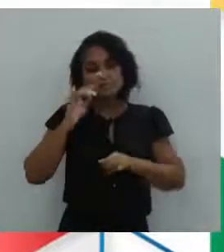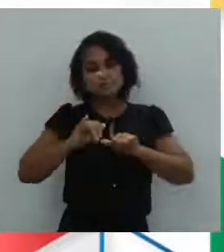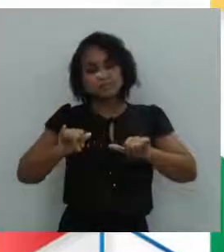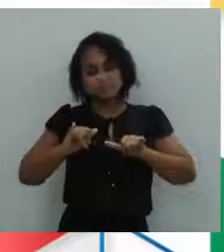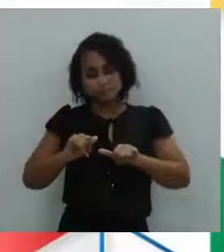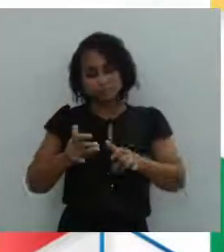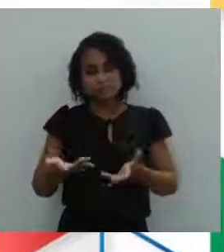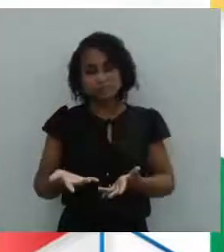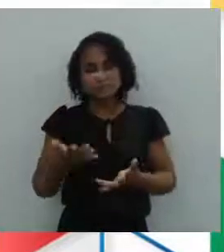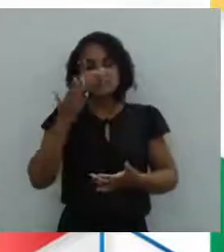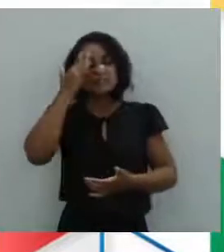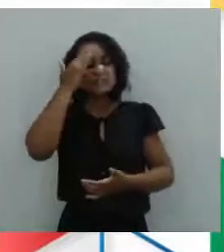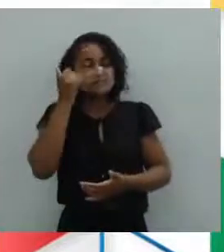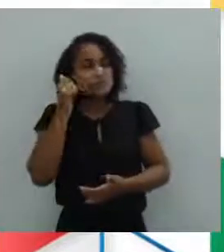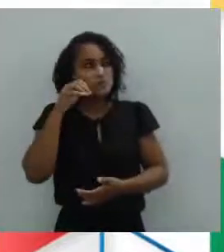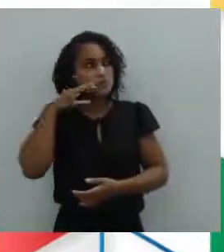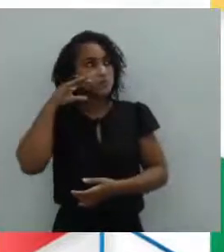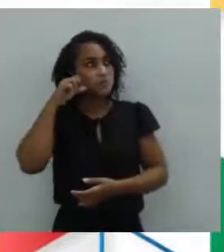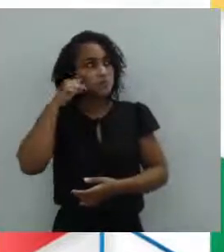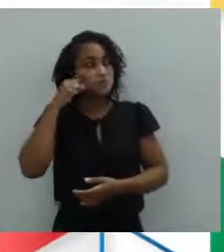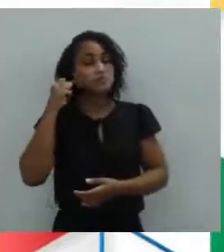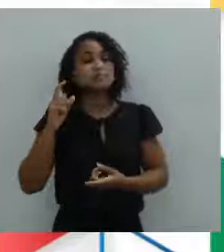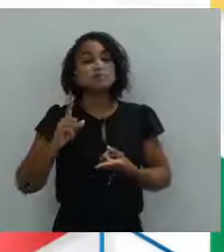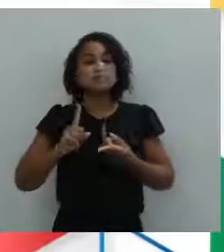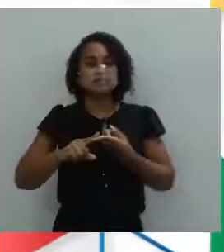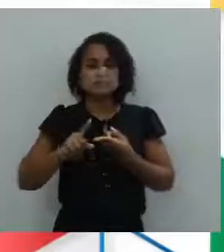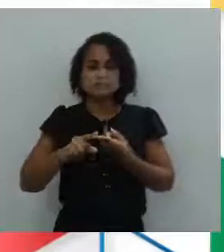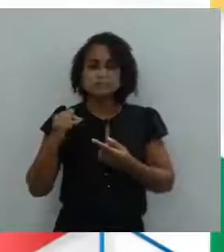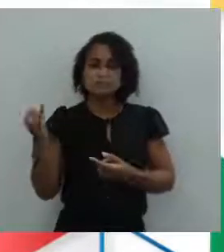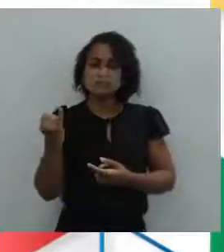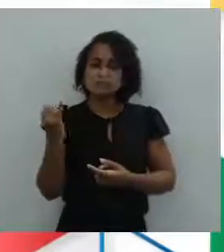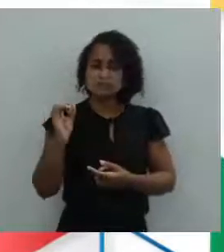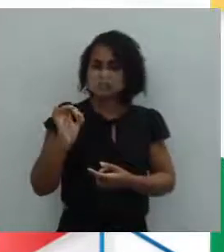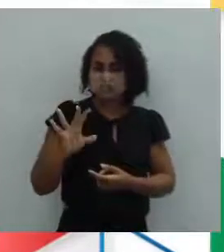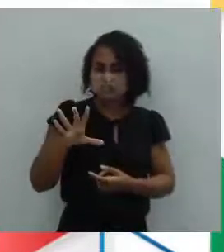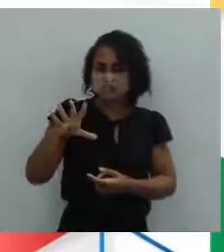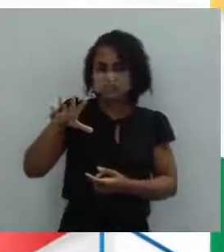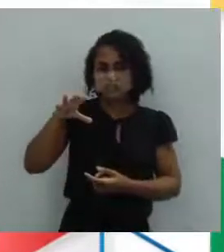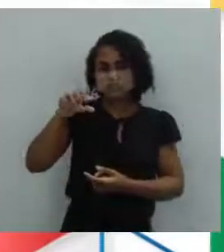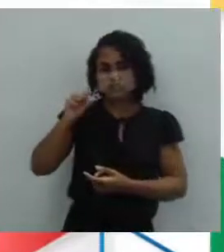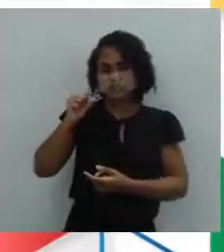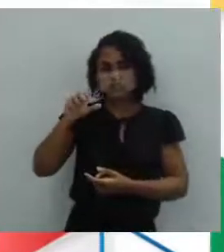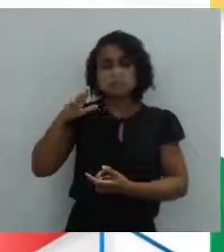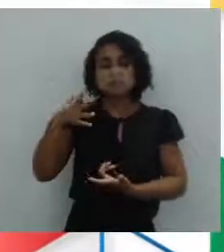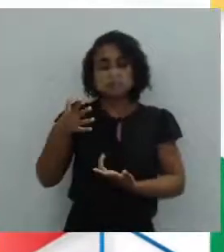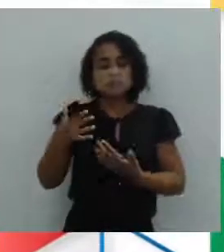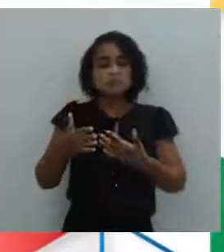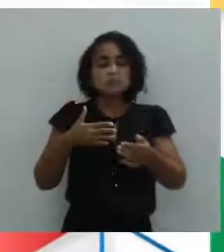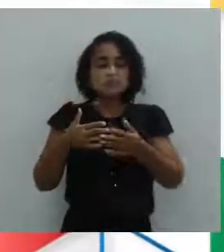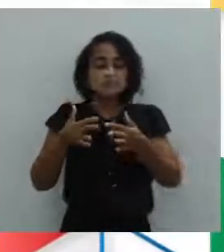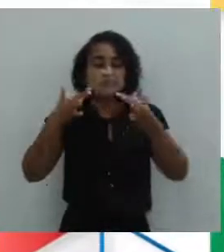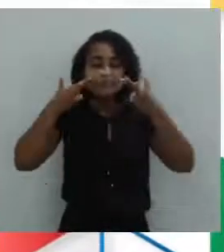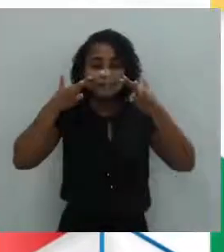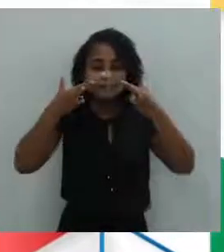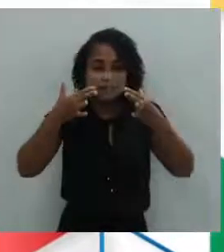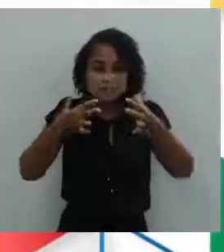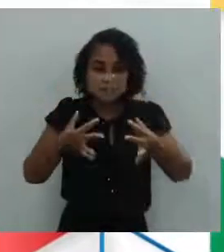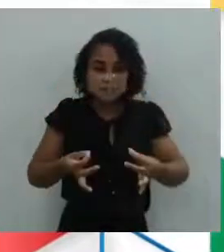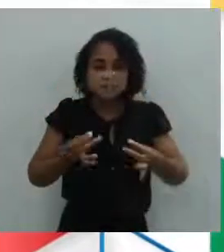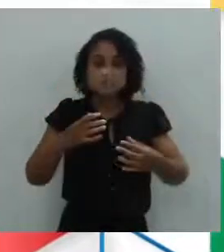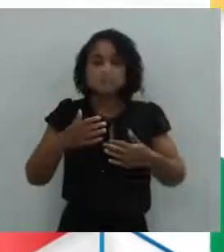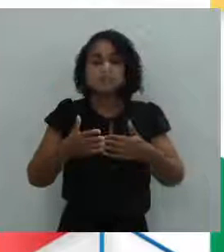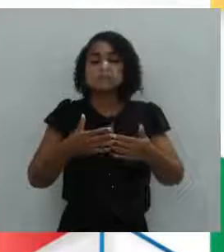dizer. Saber ouvir também é importante, não é apenas escutar, mas ouvir com atenção,